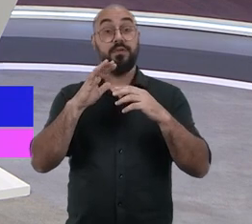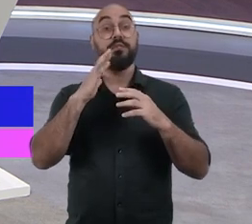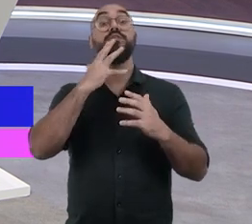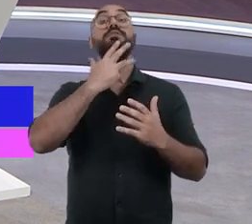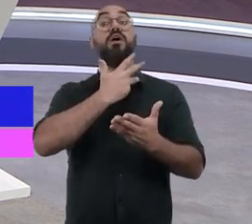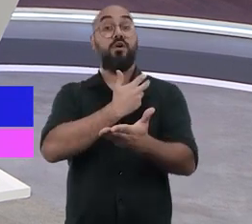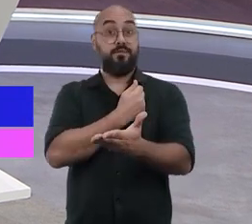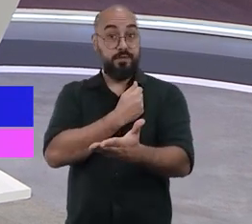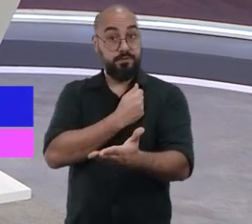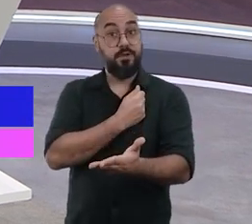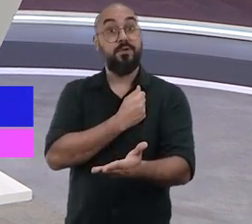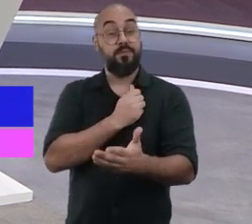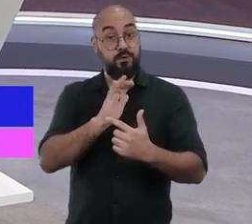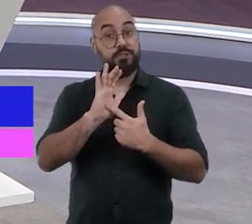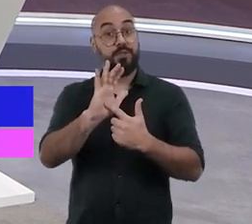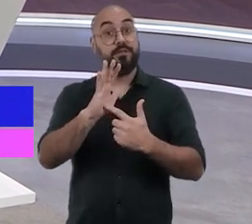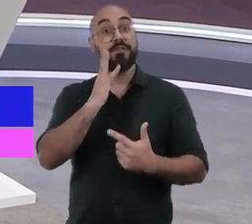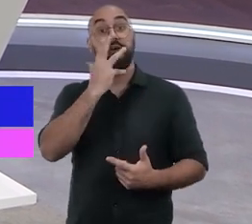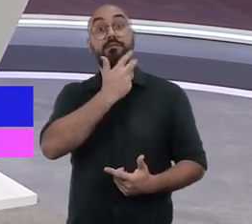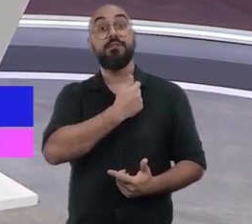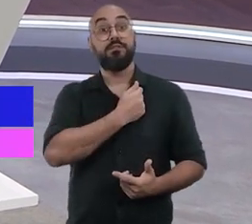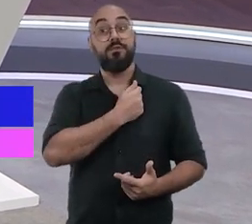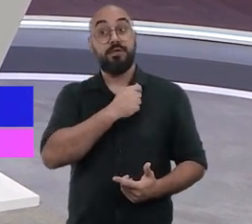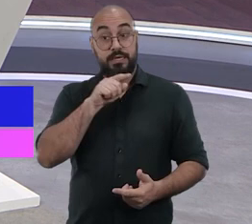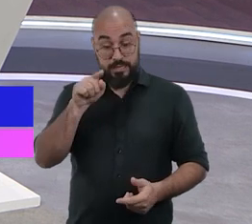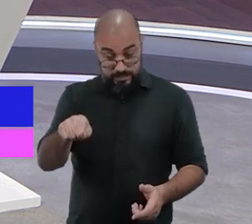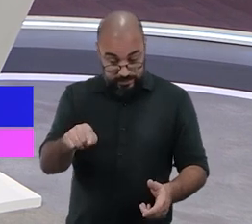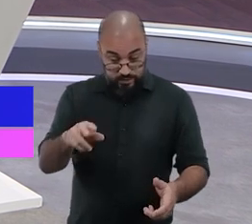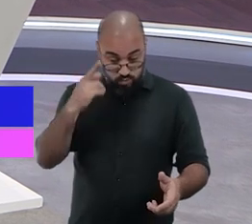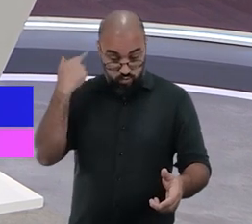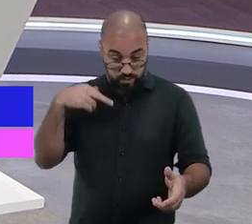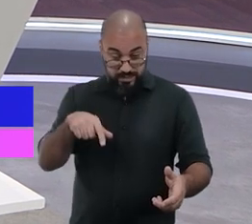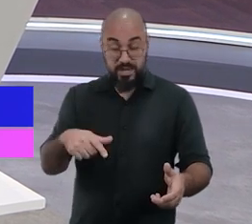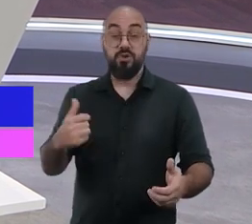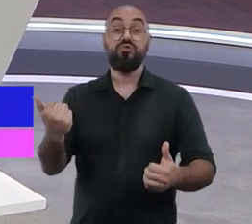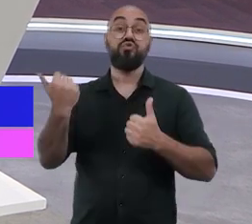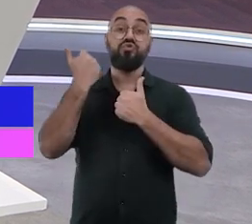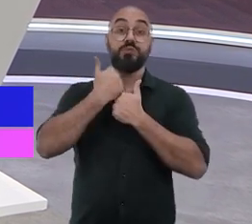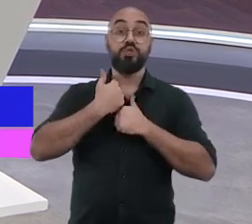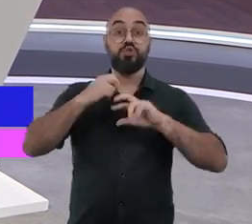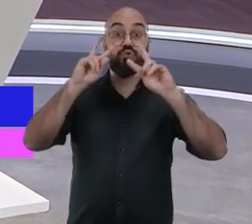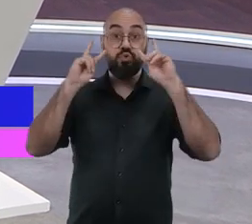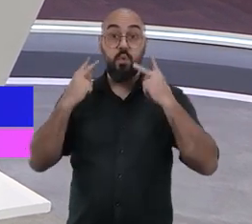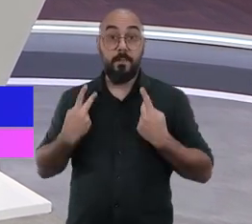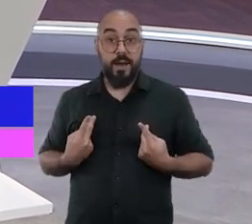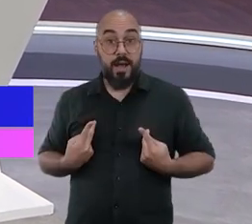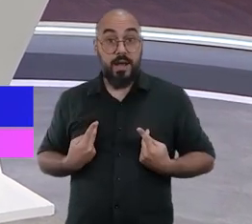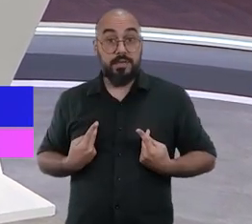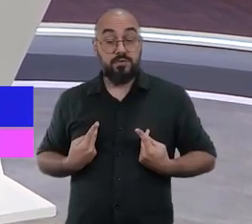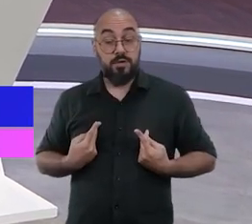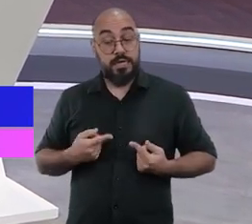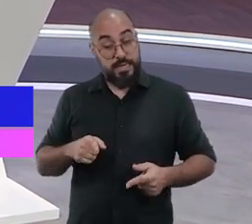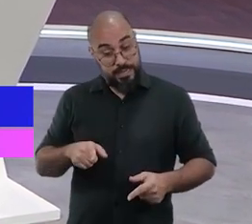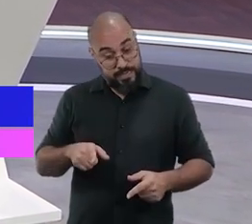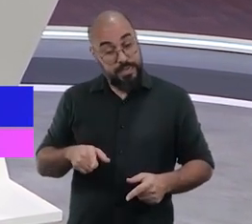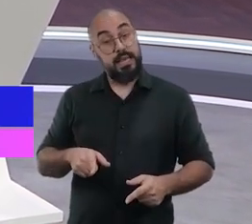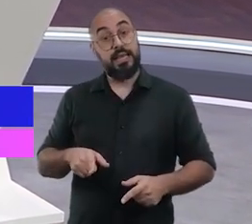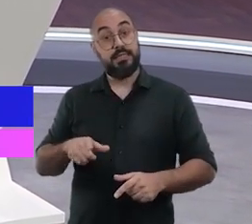O Cordeiro é aquele que assume o lugar do ser humano. Esse Cordeiro, ele